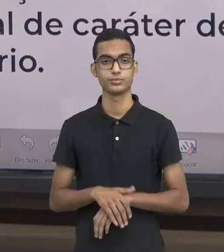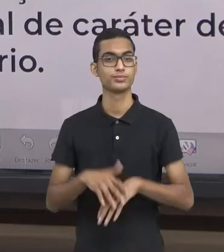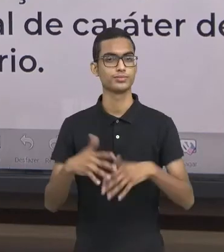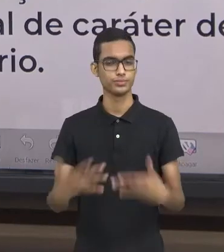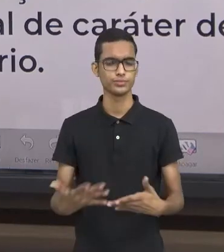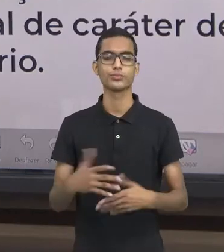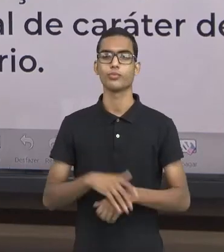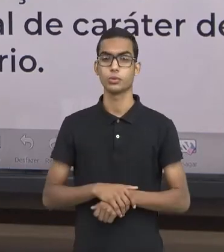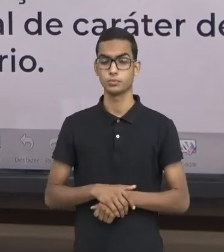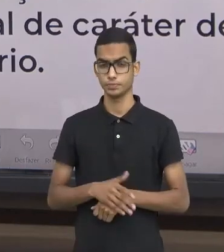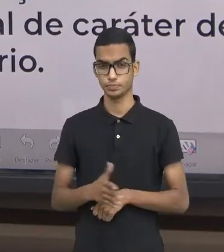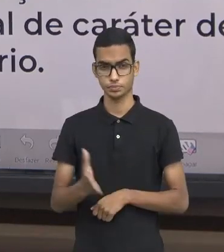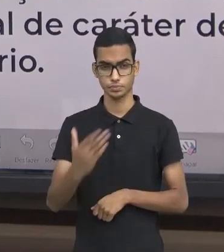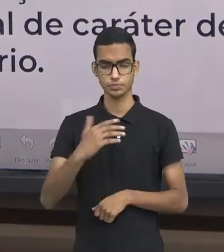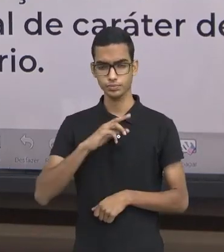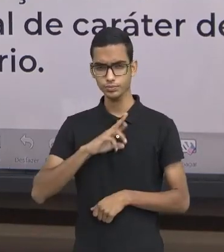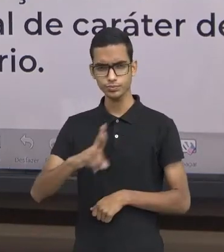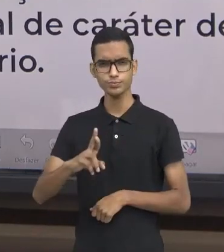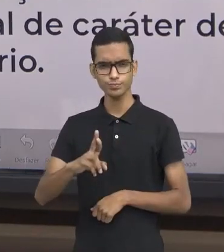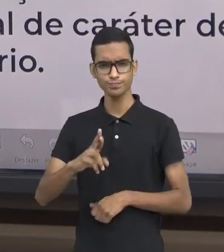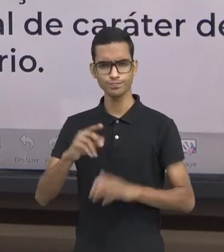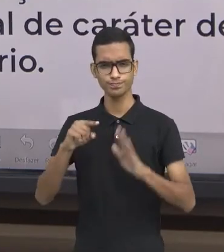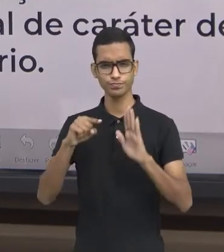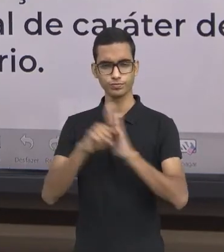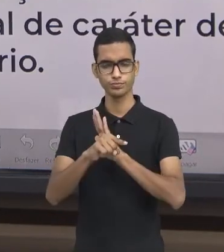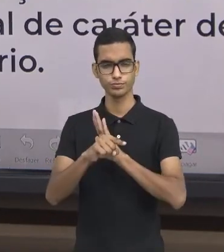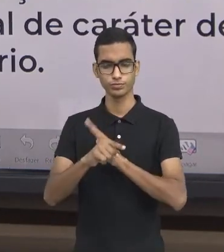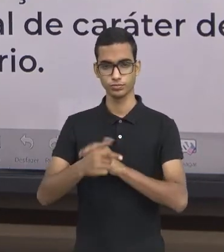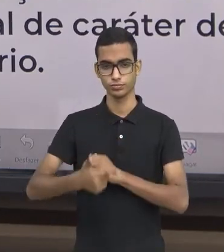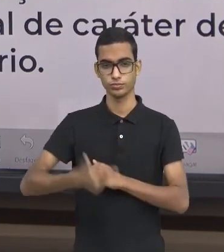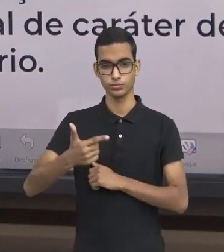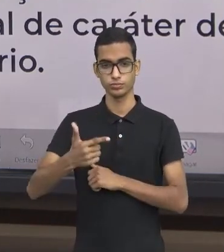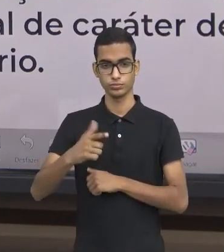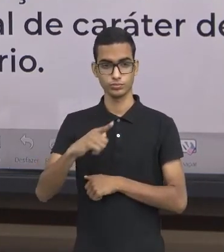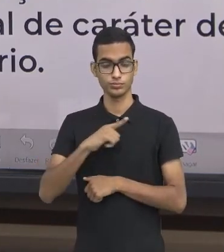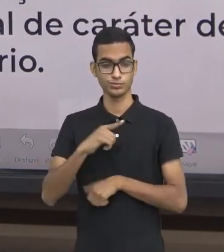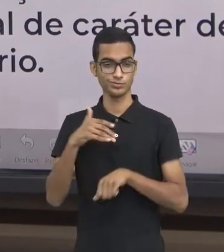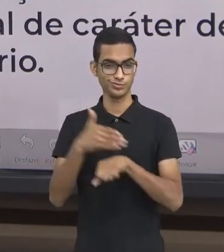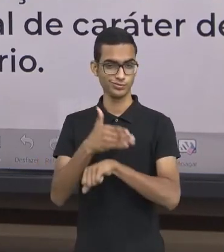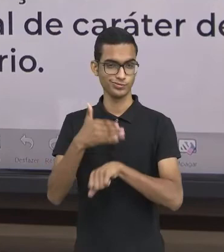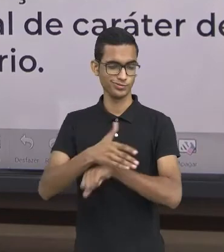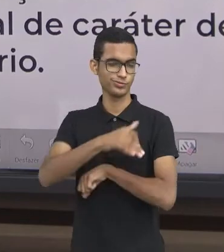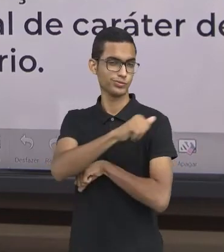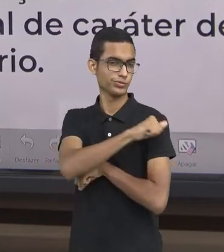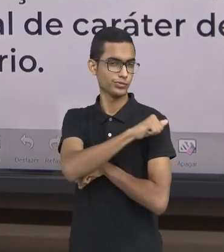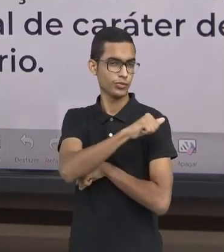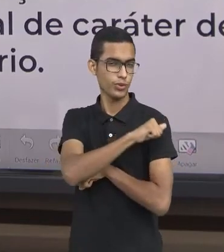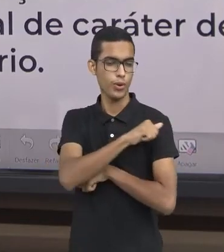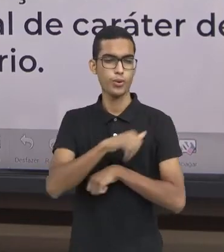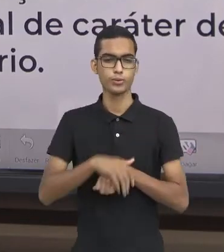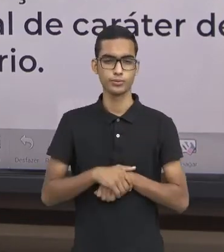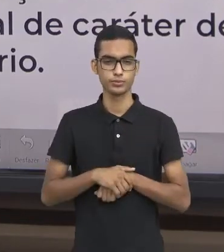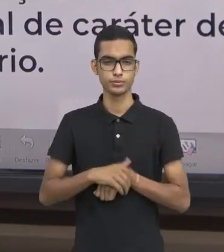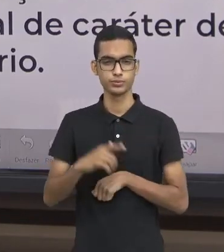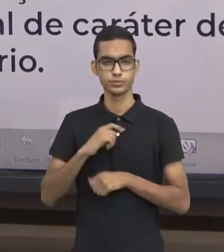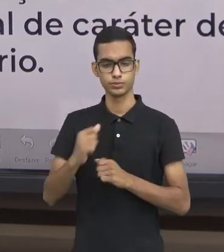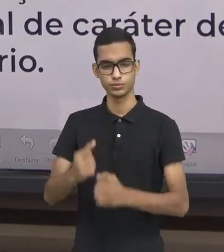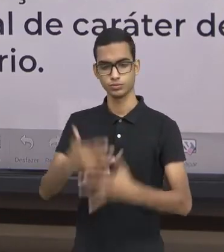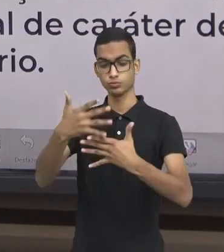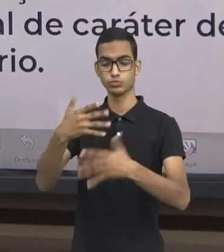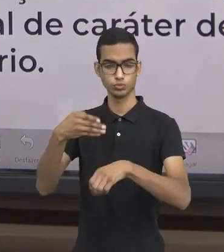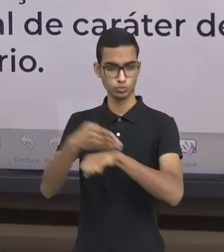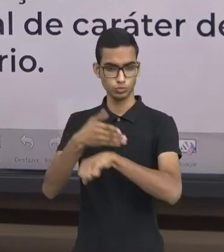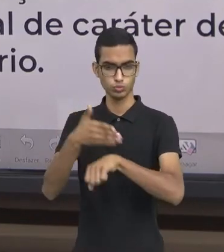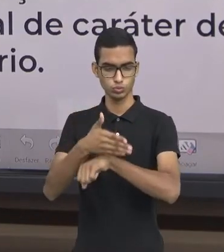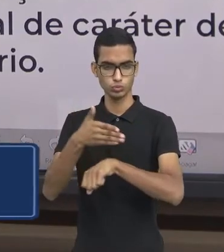É isso aí, pessoal. Então vamos lá para a nossa questão. Nós tivemos aí a participação agora, nós vamos ter aí a